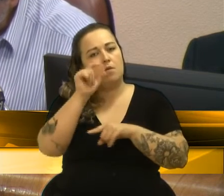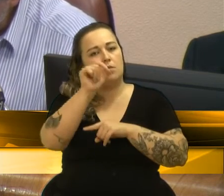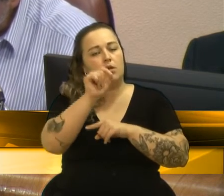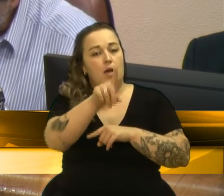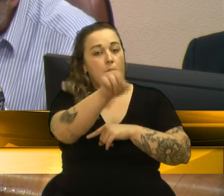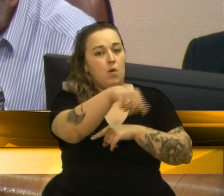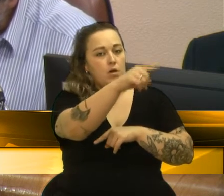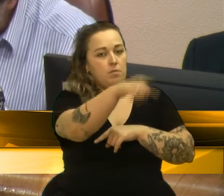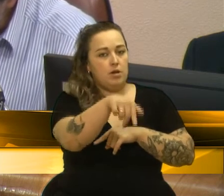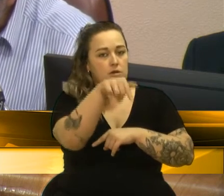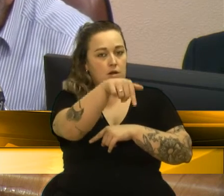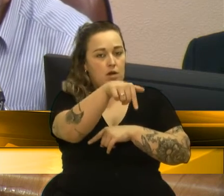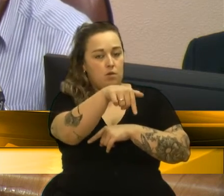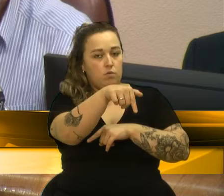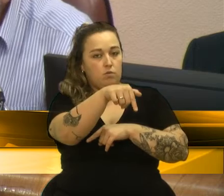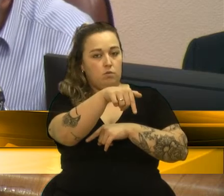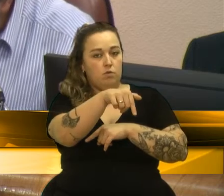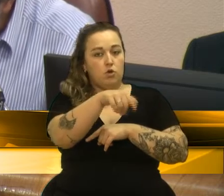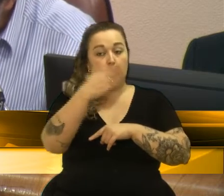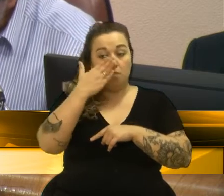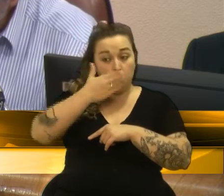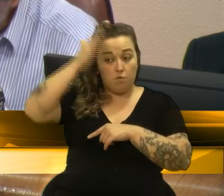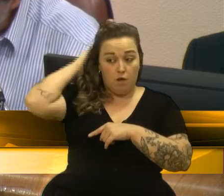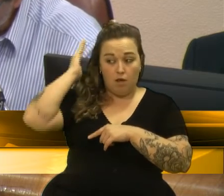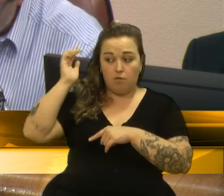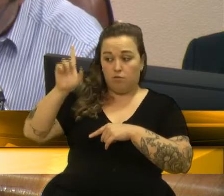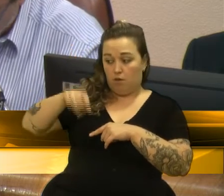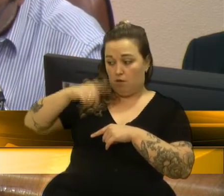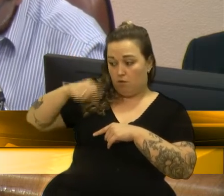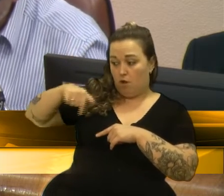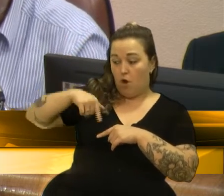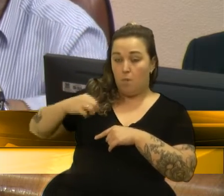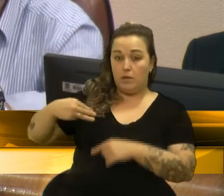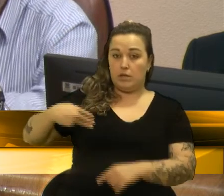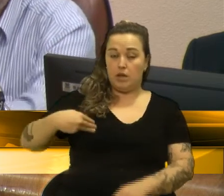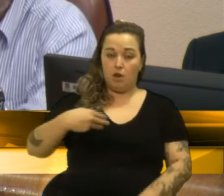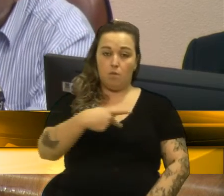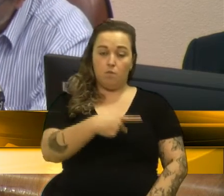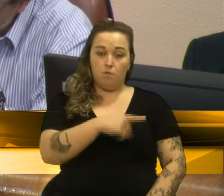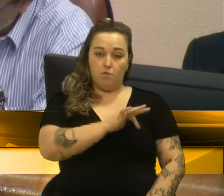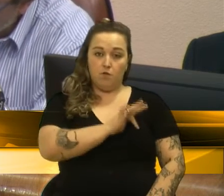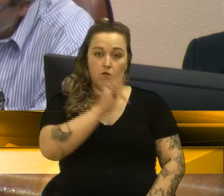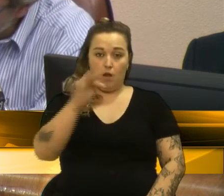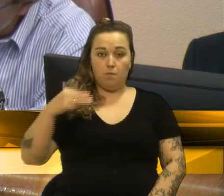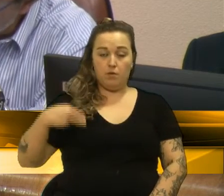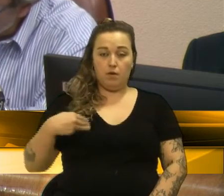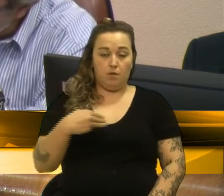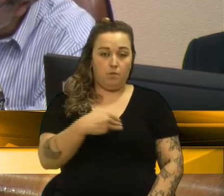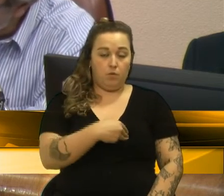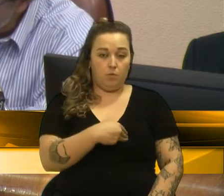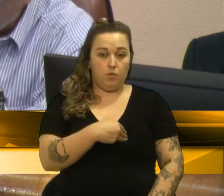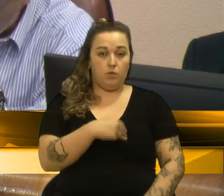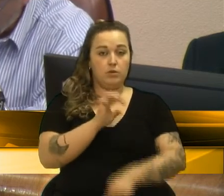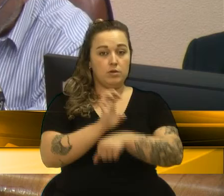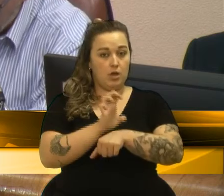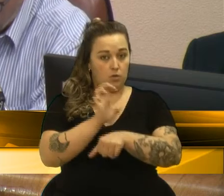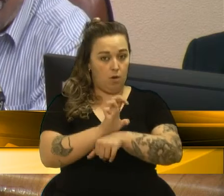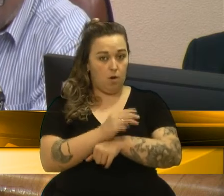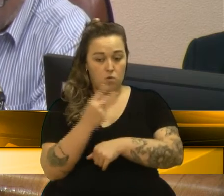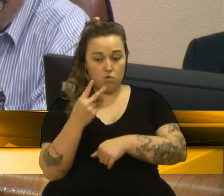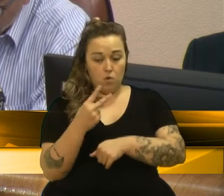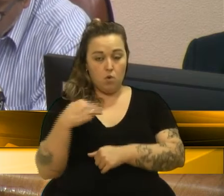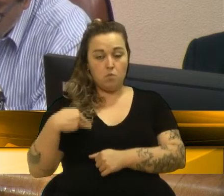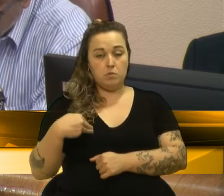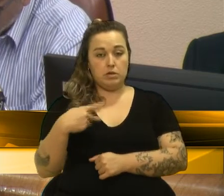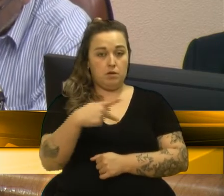proibição arbitrária do denunciado levou o Ministério Público Federal e o Ministério Público Estadual